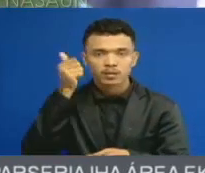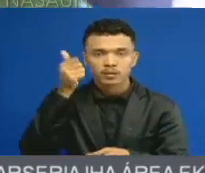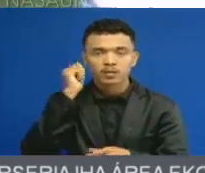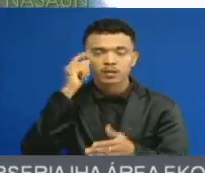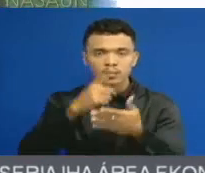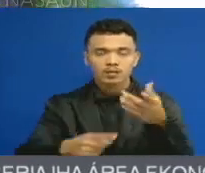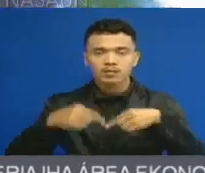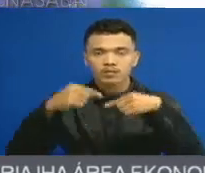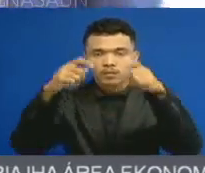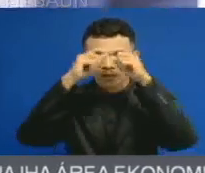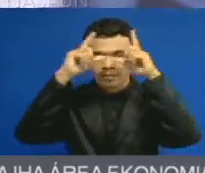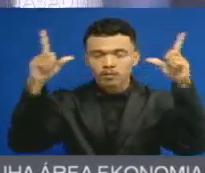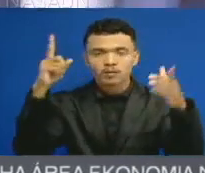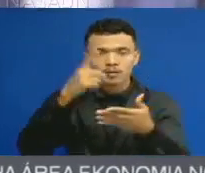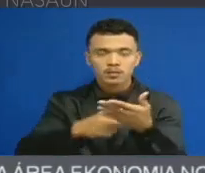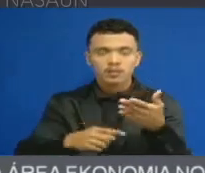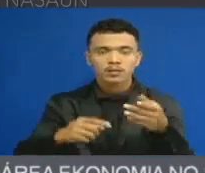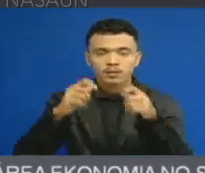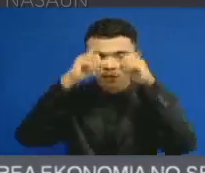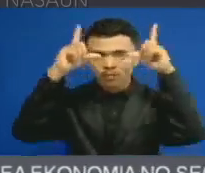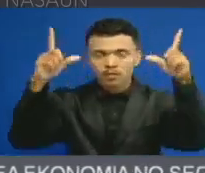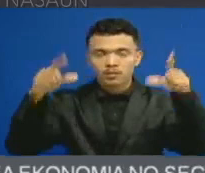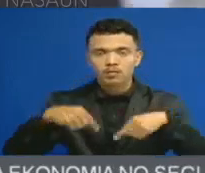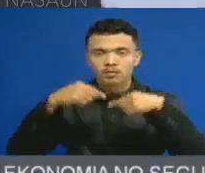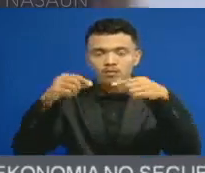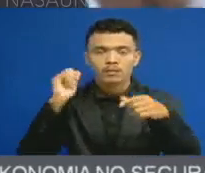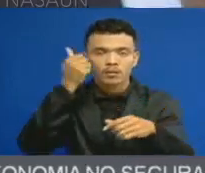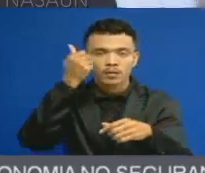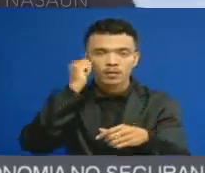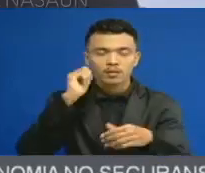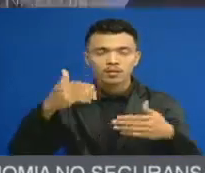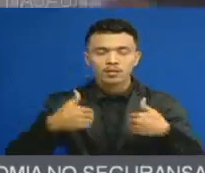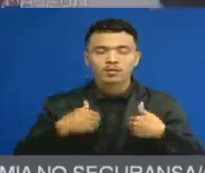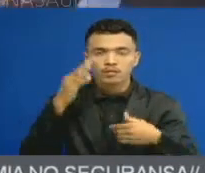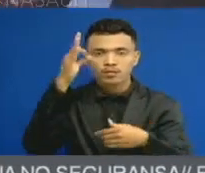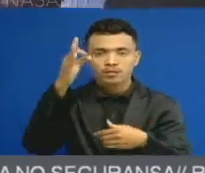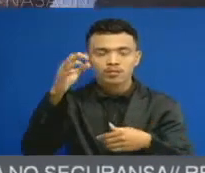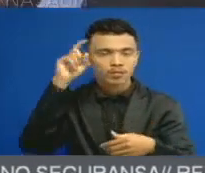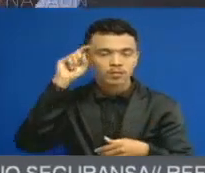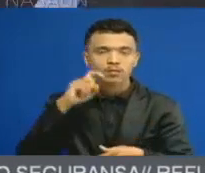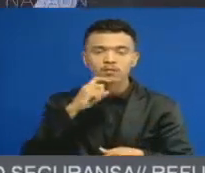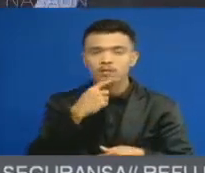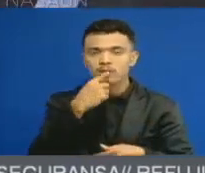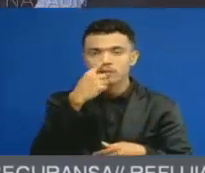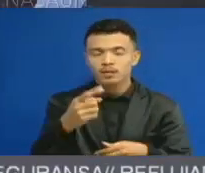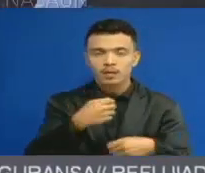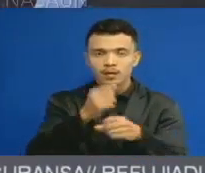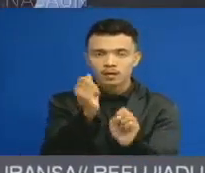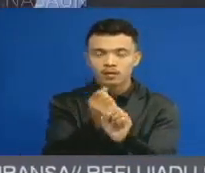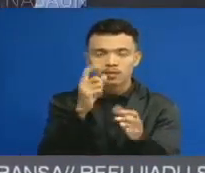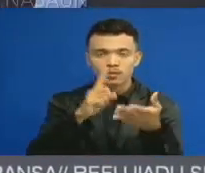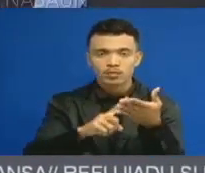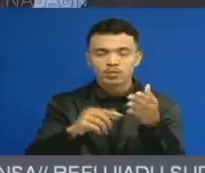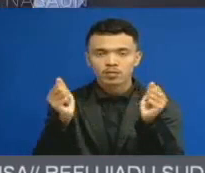Timor-Leste, no saída mak Timor-Leste foba ASEAN iha futuro. Xanana Guzmão informa, foi na lais hala ona